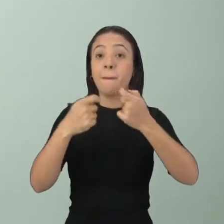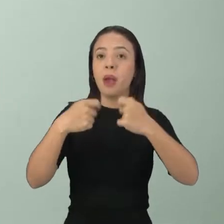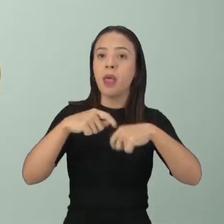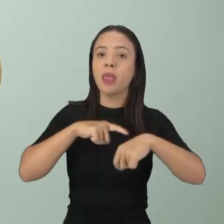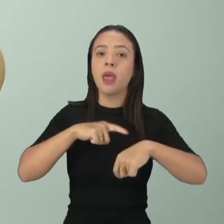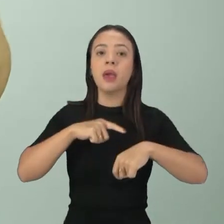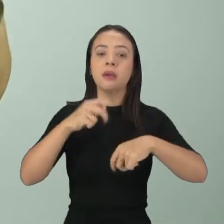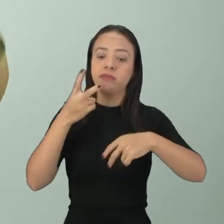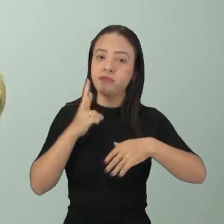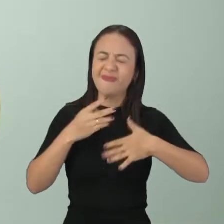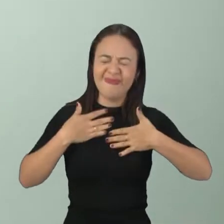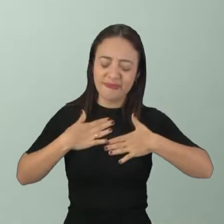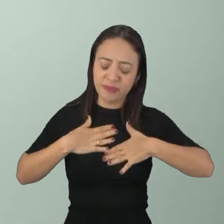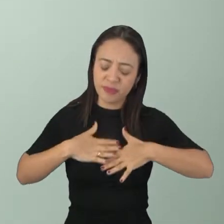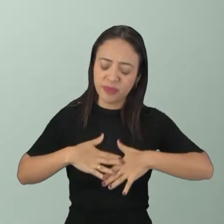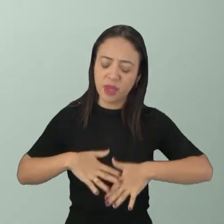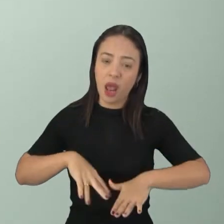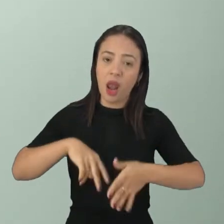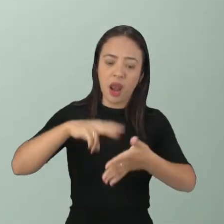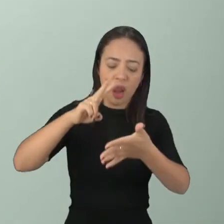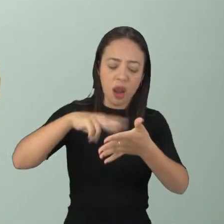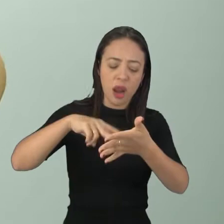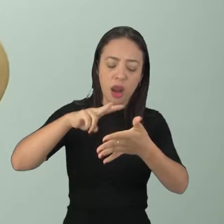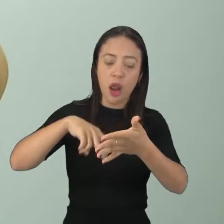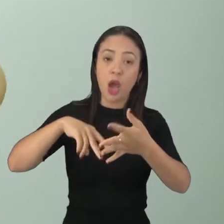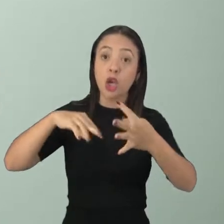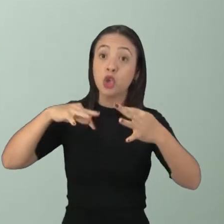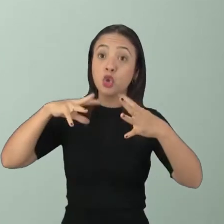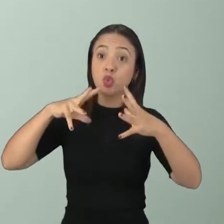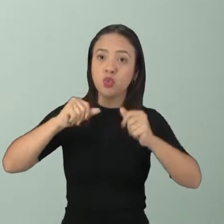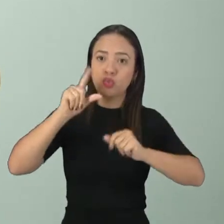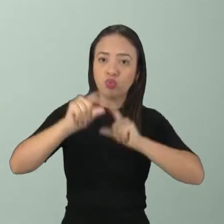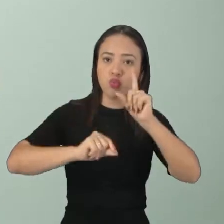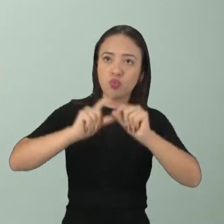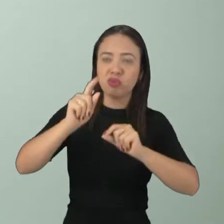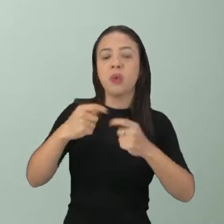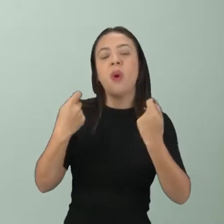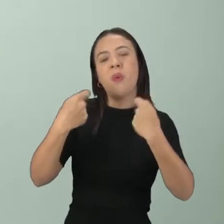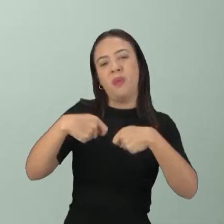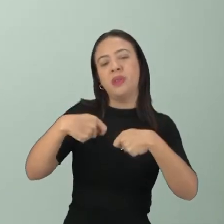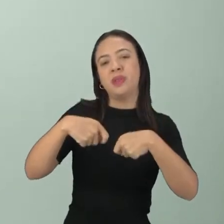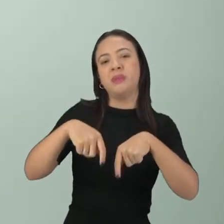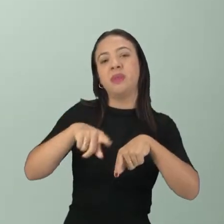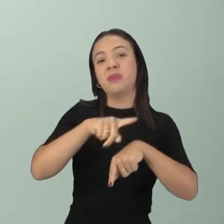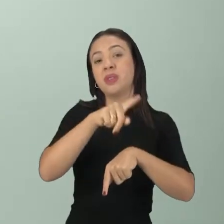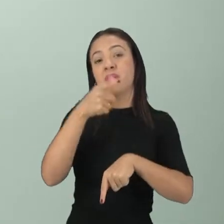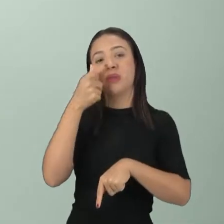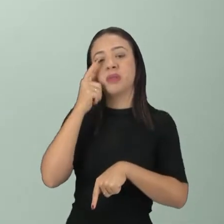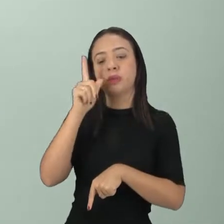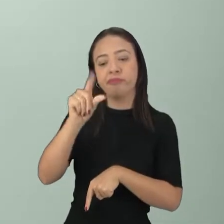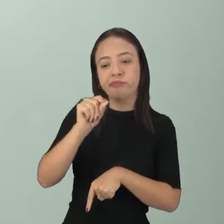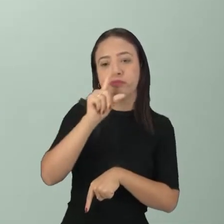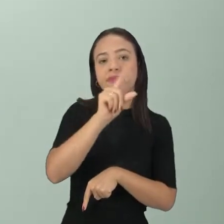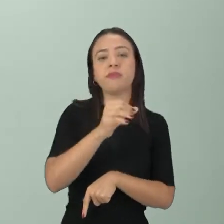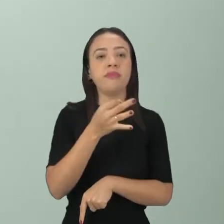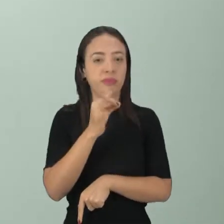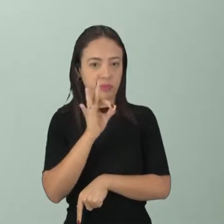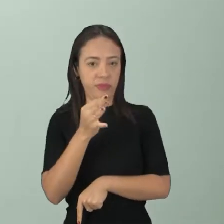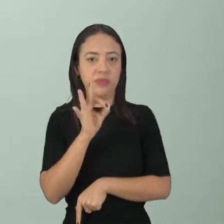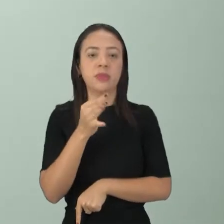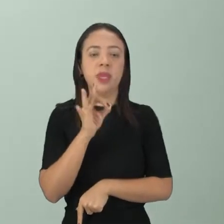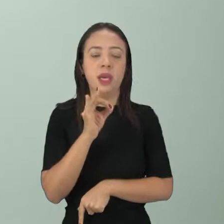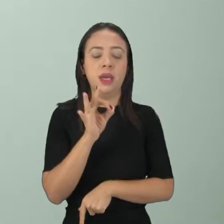sempre calma, ler todas as questões, as opções, para que você possa assinalar naquela